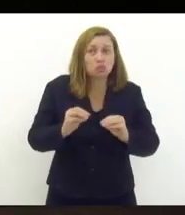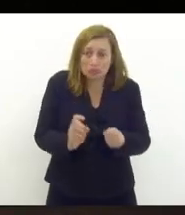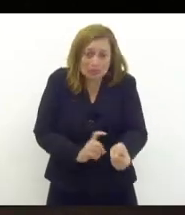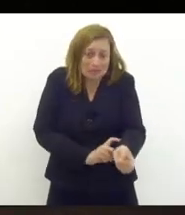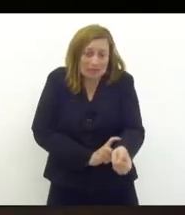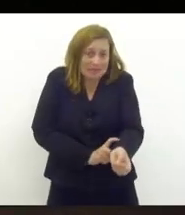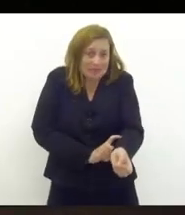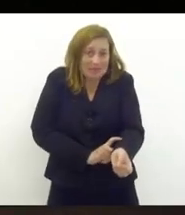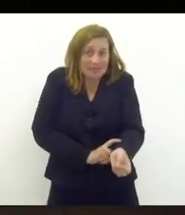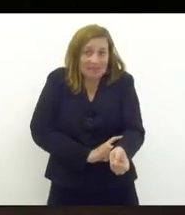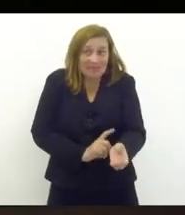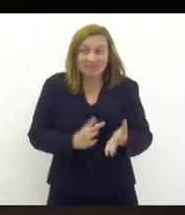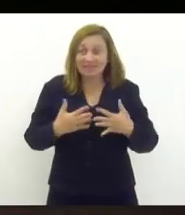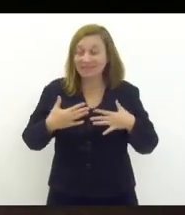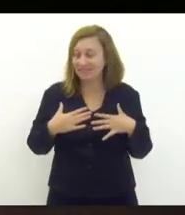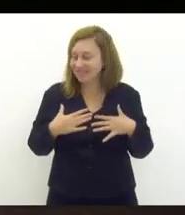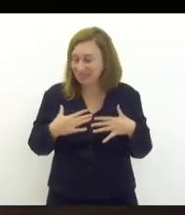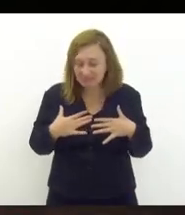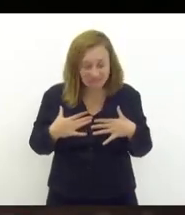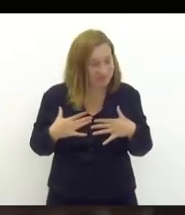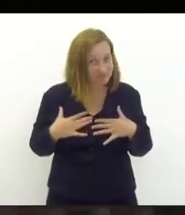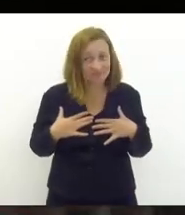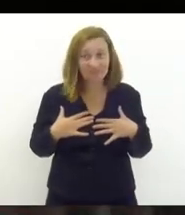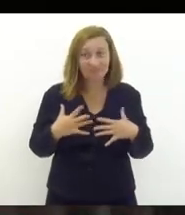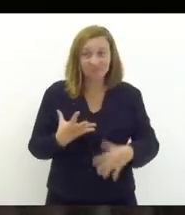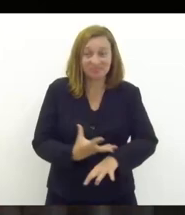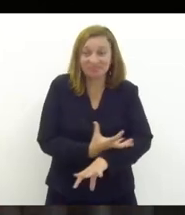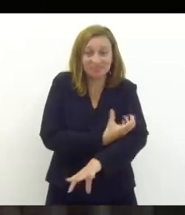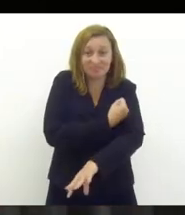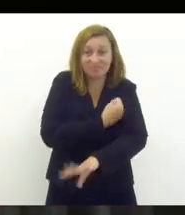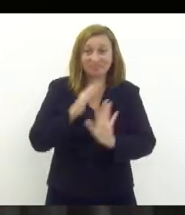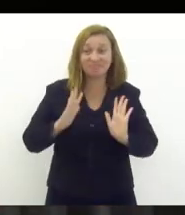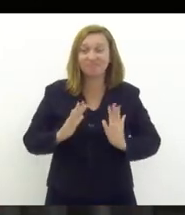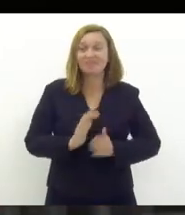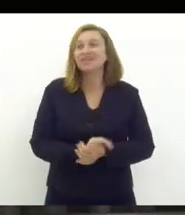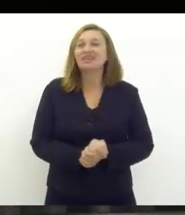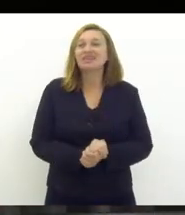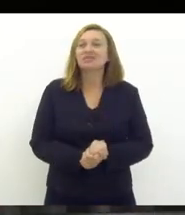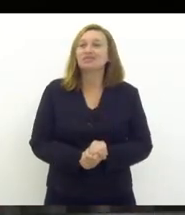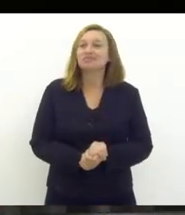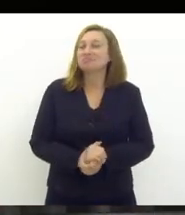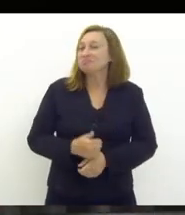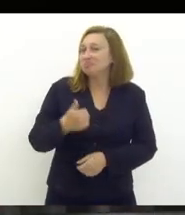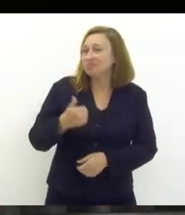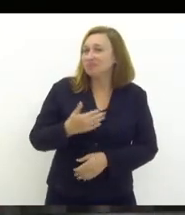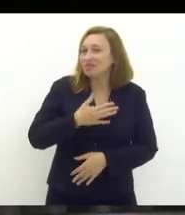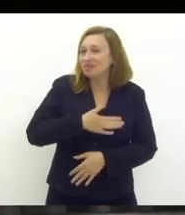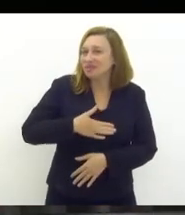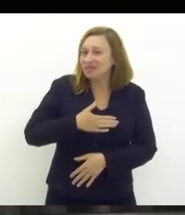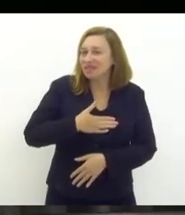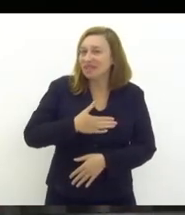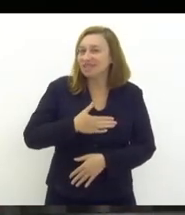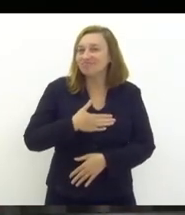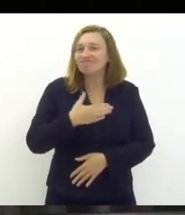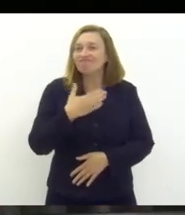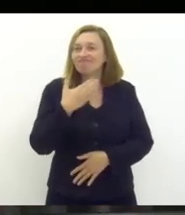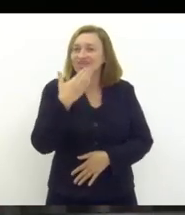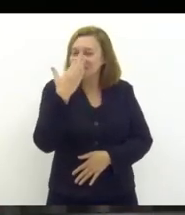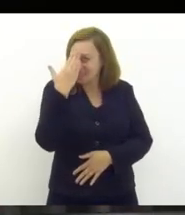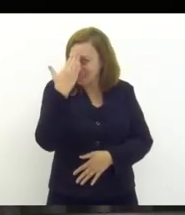tudo Estou muito emocionada eh primeiramente eu gostaria de